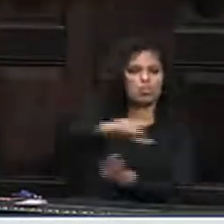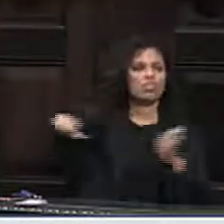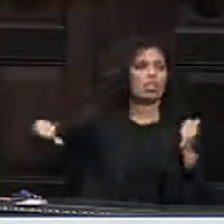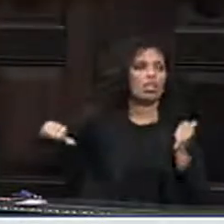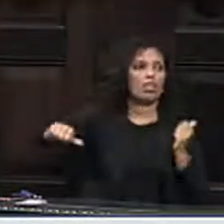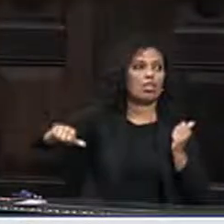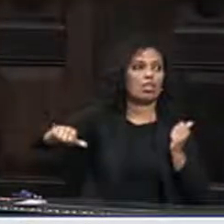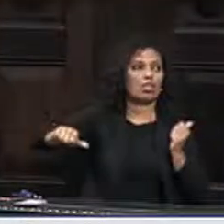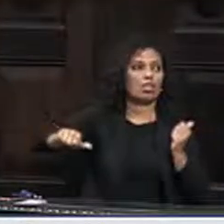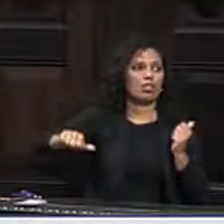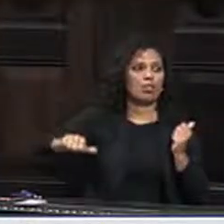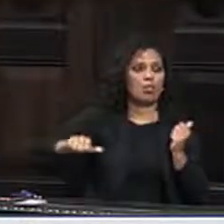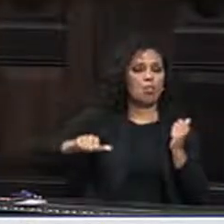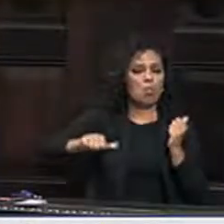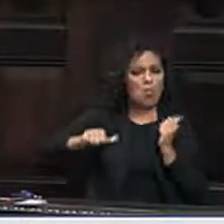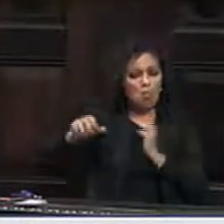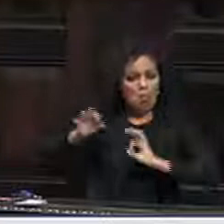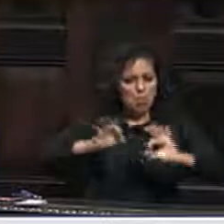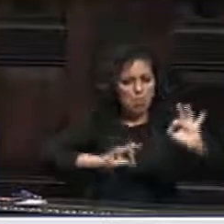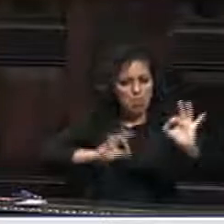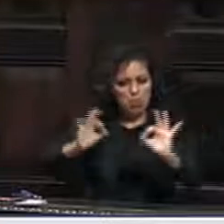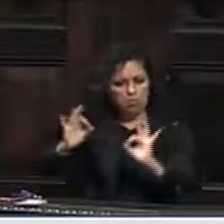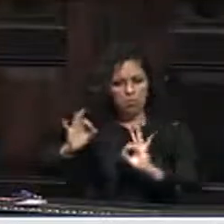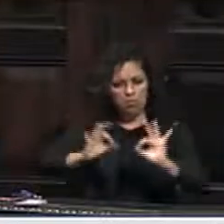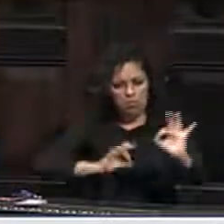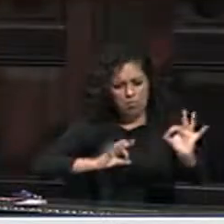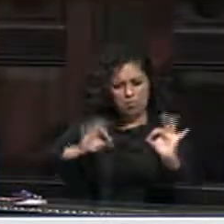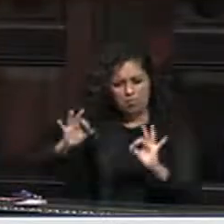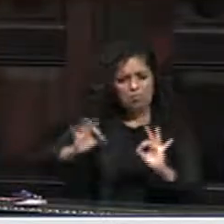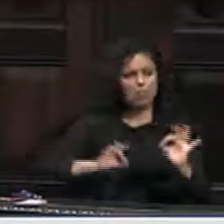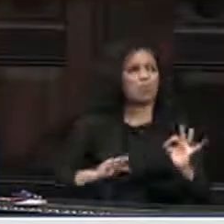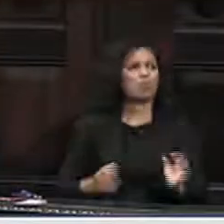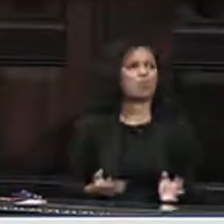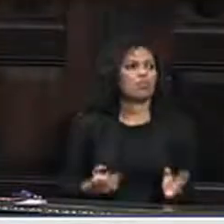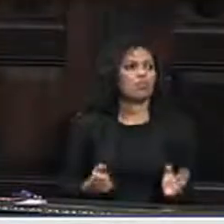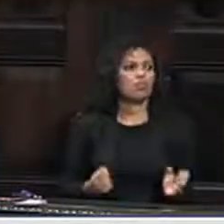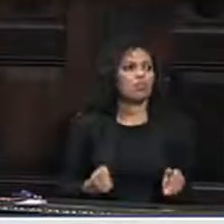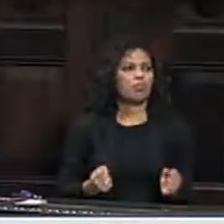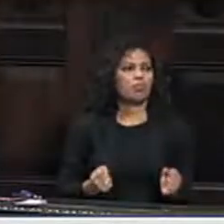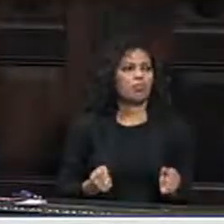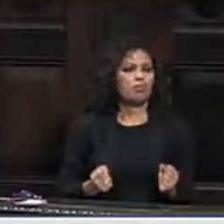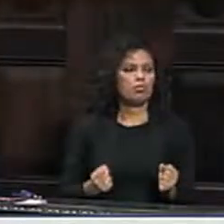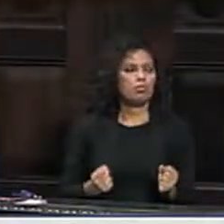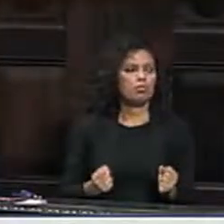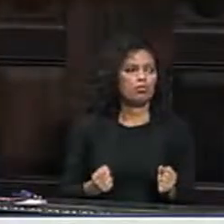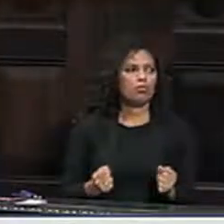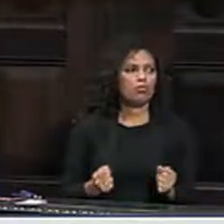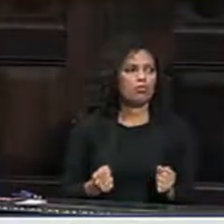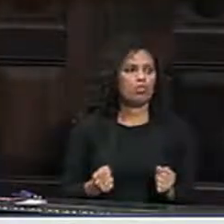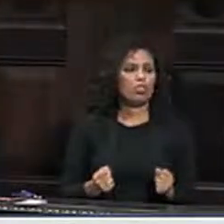com planejamento, sob os auspícios do